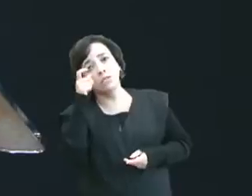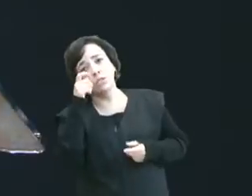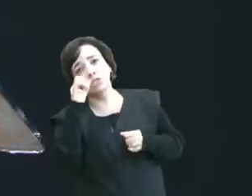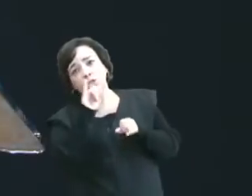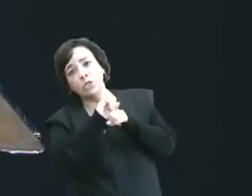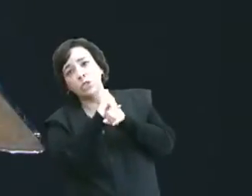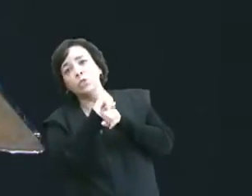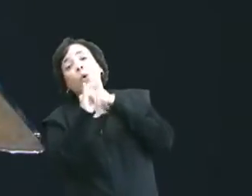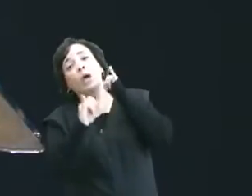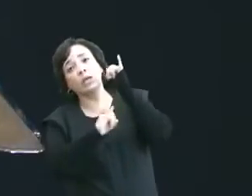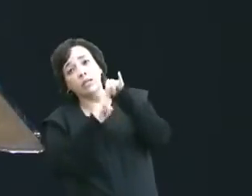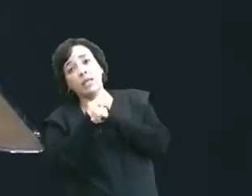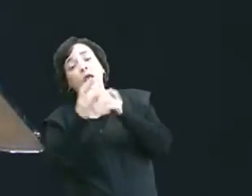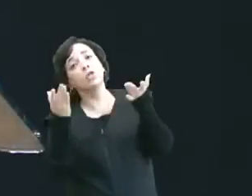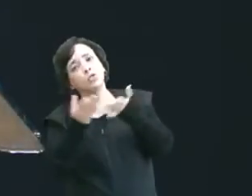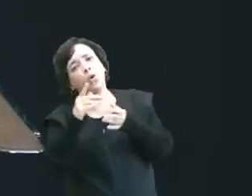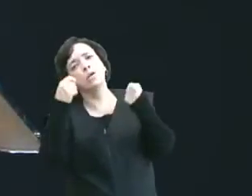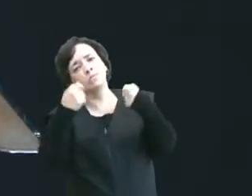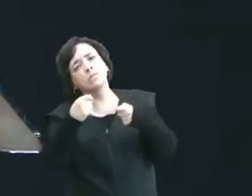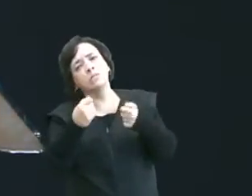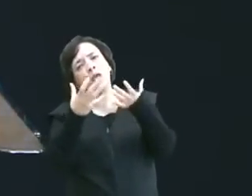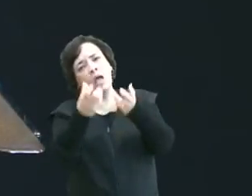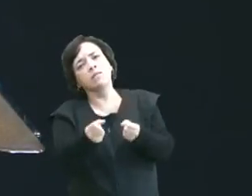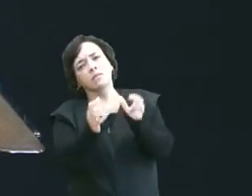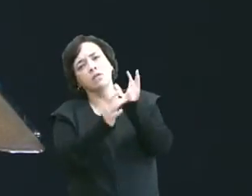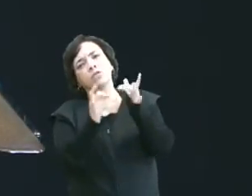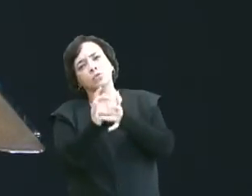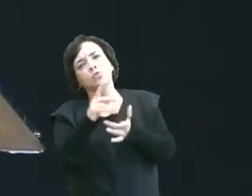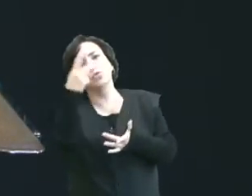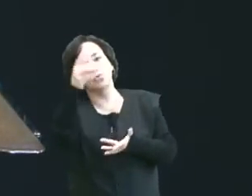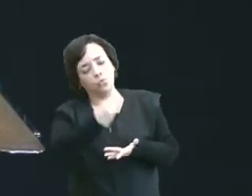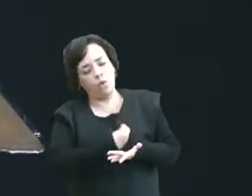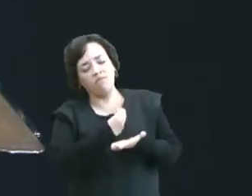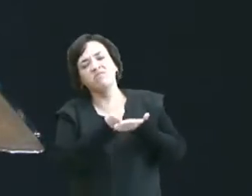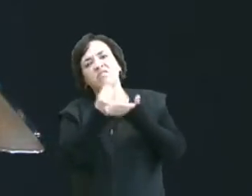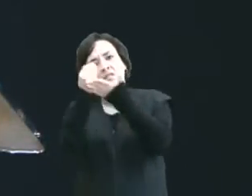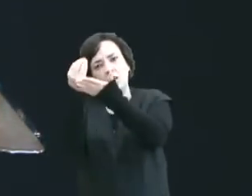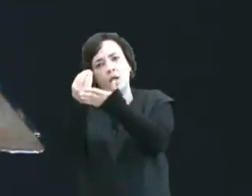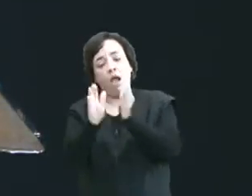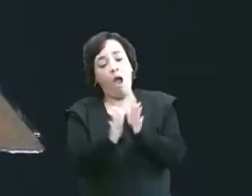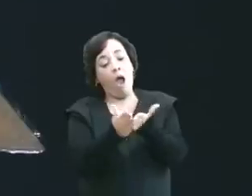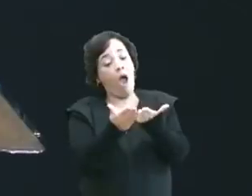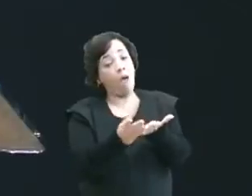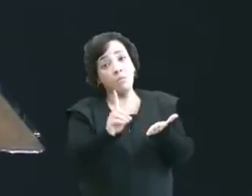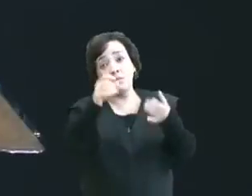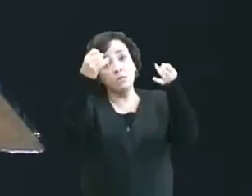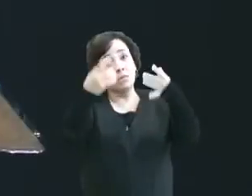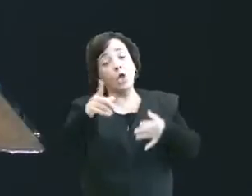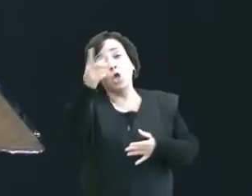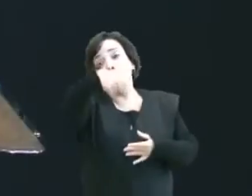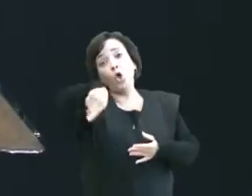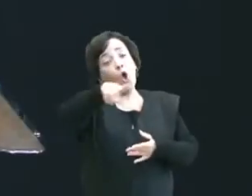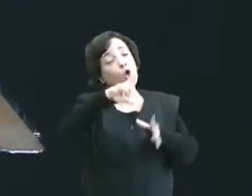para hoje entregar a sua vida a Jesus. A Bíblia diz que todos nós somos fracos,